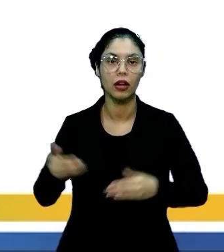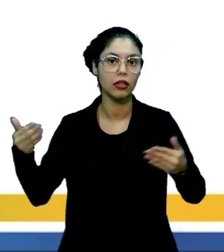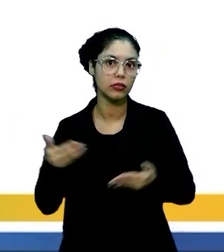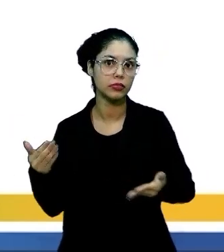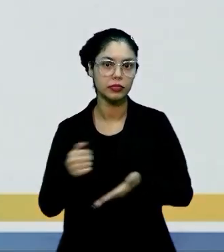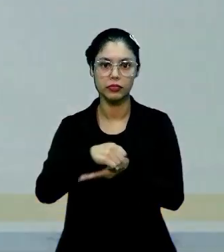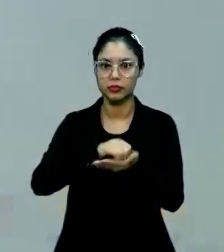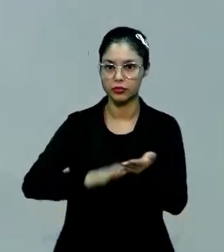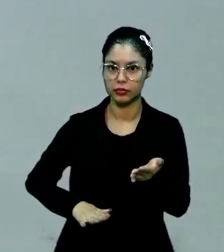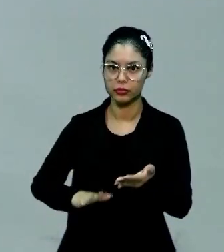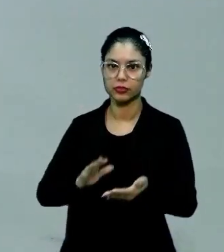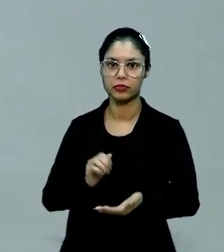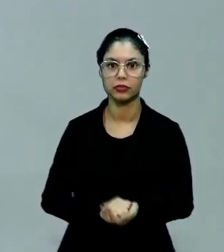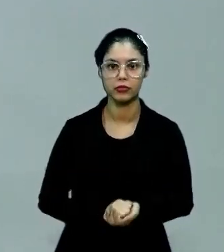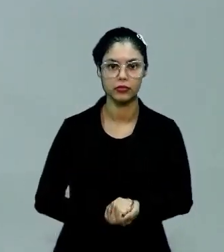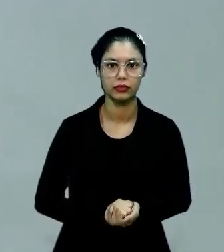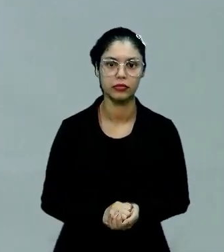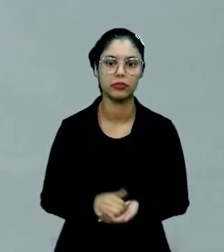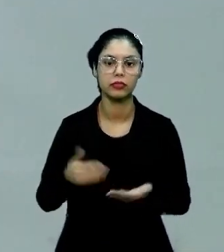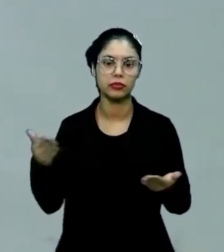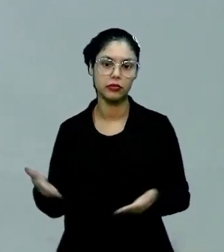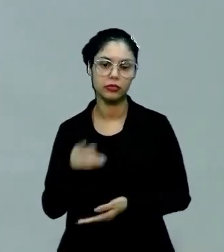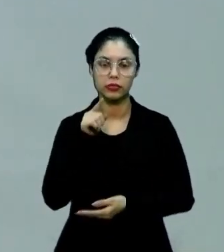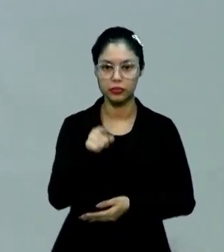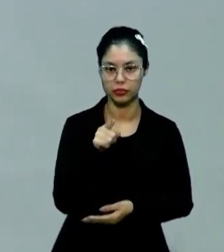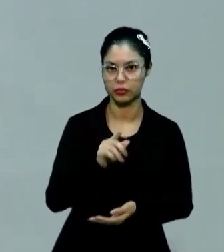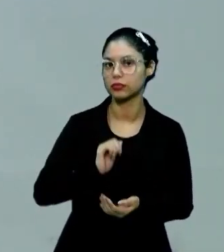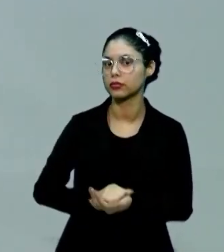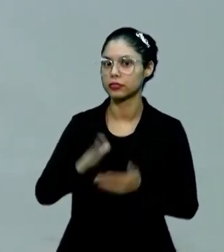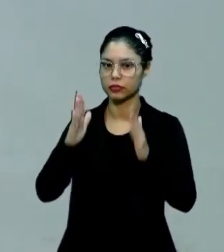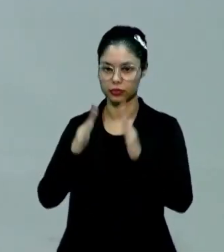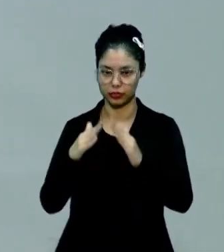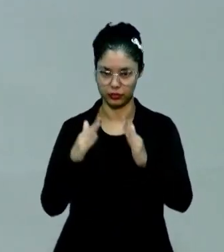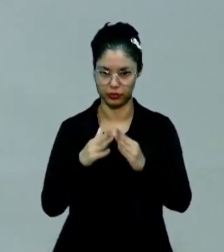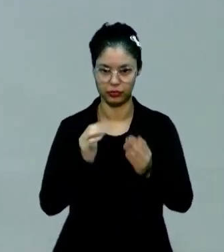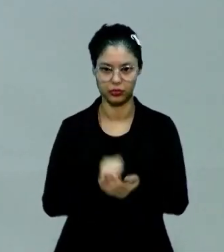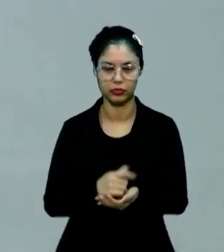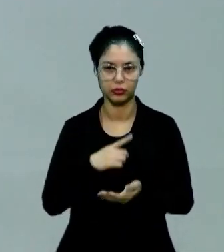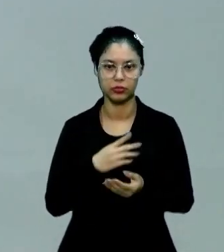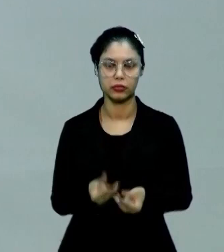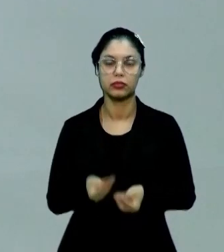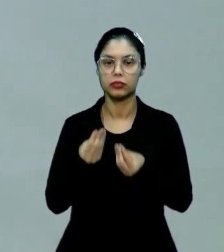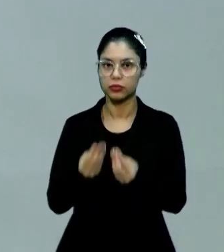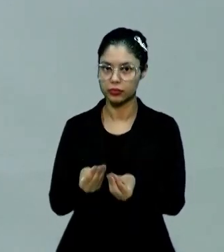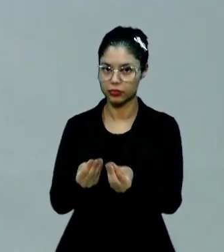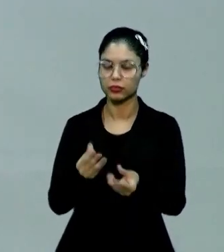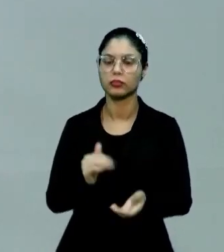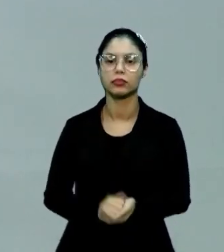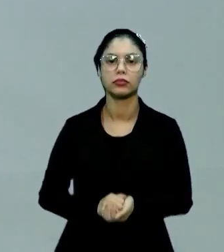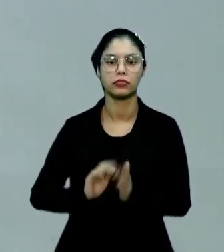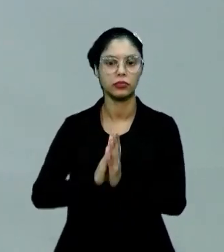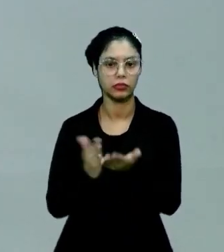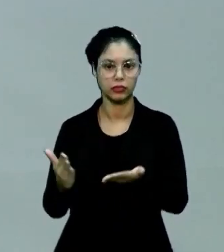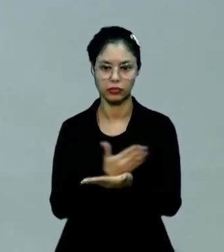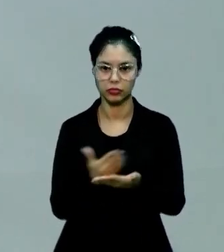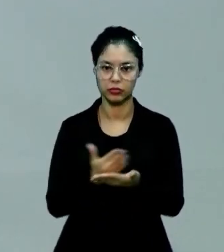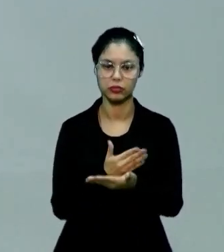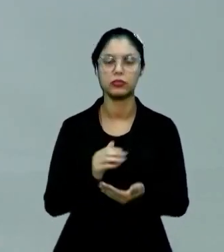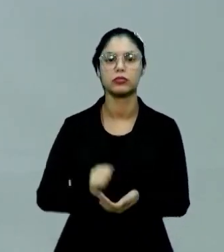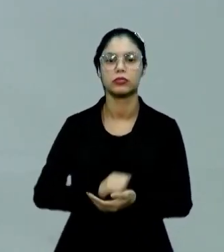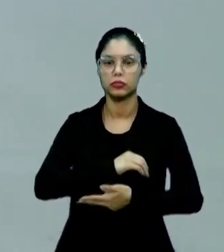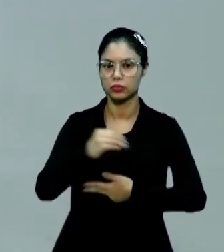Agora nós vamos aos nossos exercícios. Você aí em casa vai ter em mãos o livro do pré-ENEM,